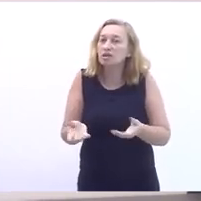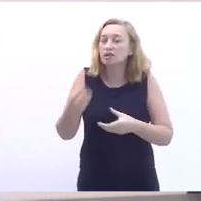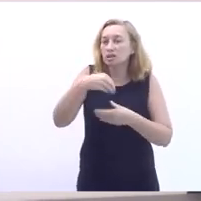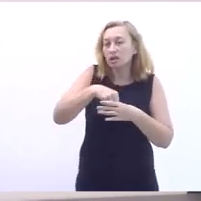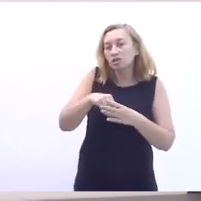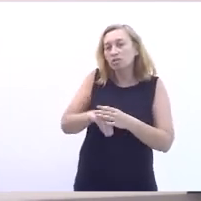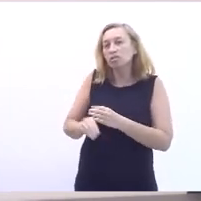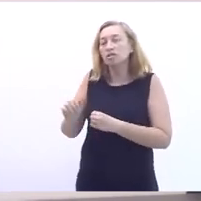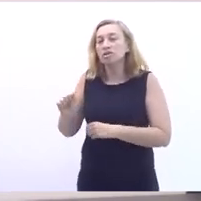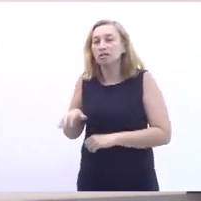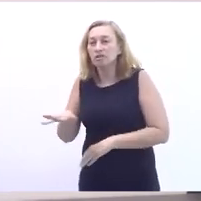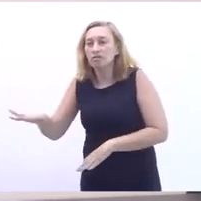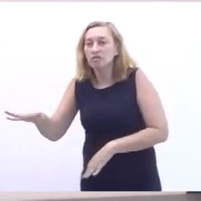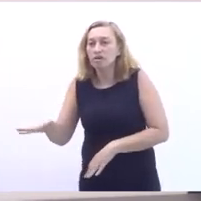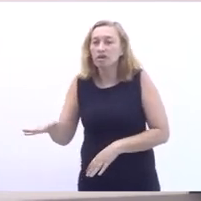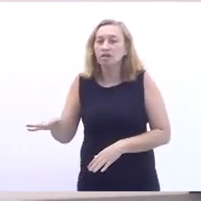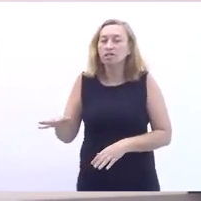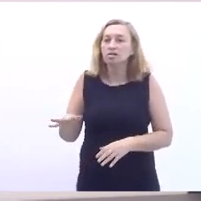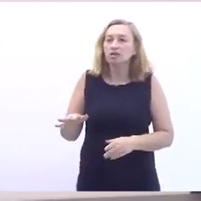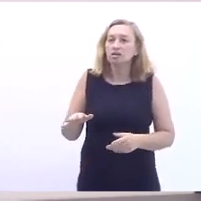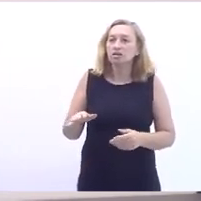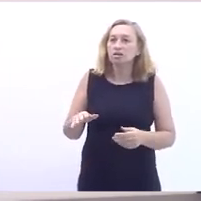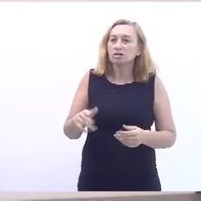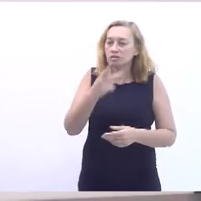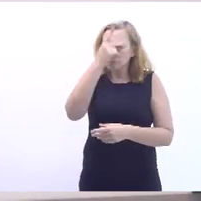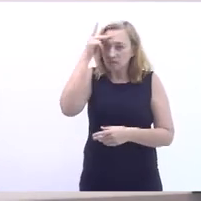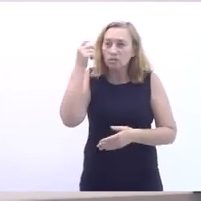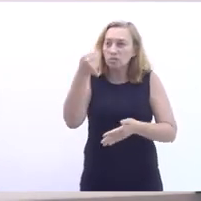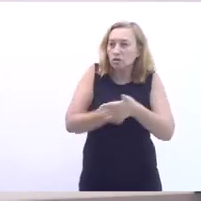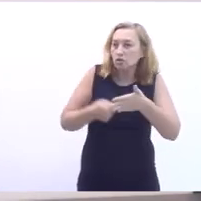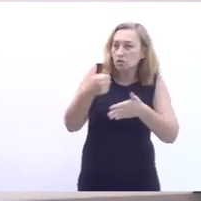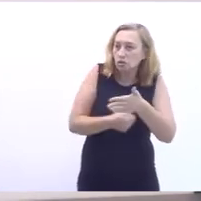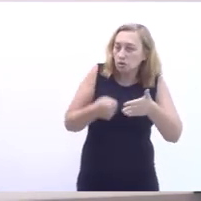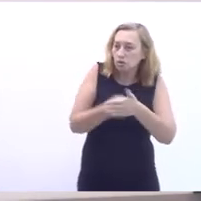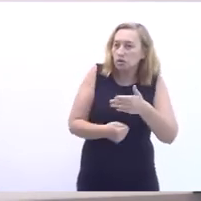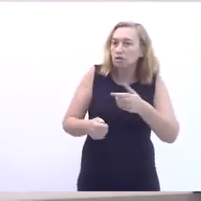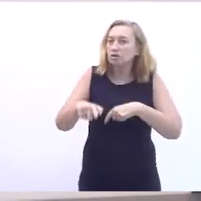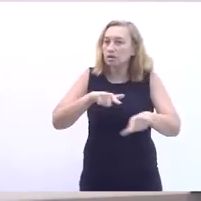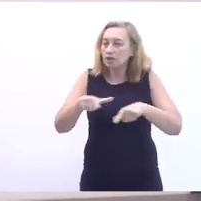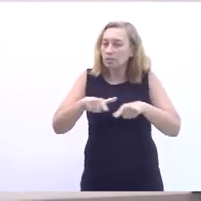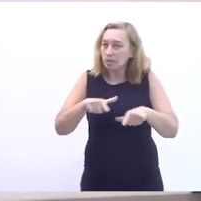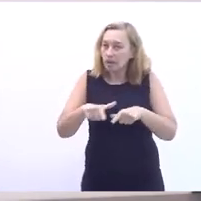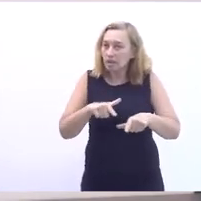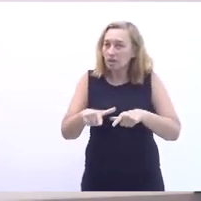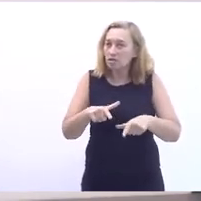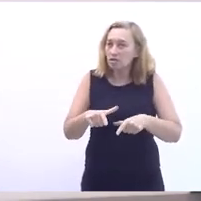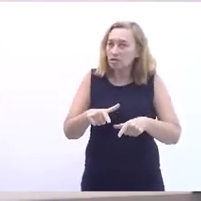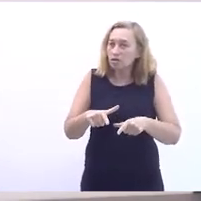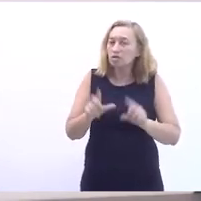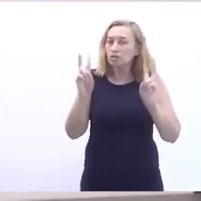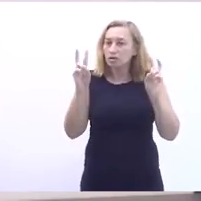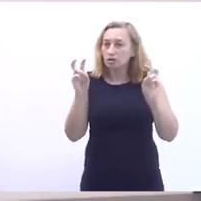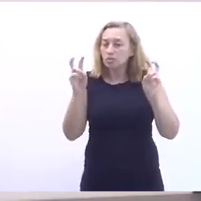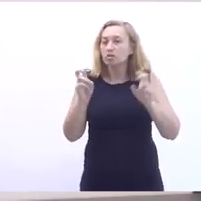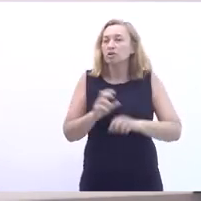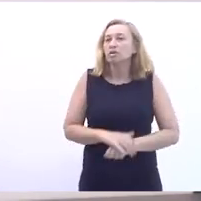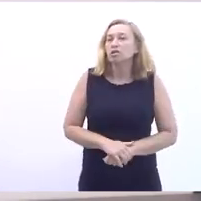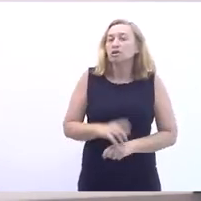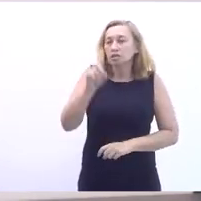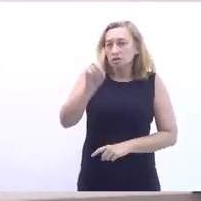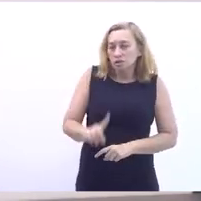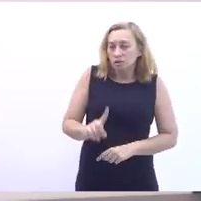atender da comunidade Com todas essas essas pessoas que lutam que também ir para a questão da Paz questões de